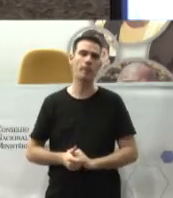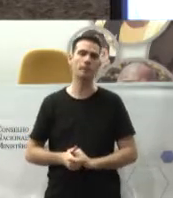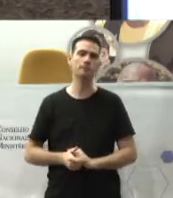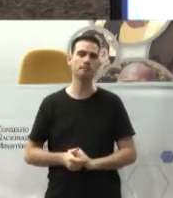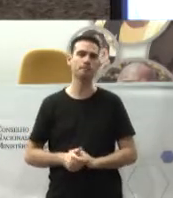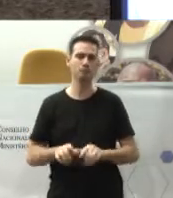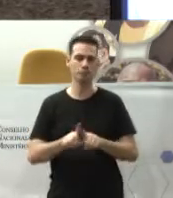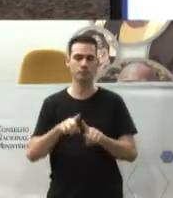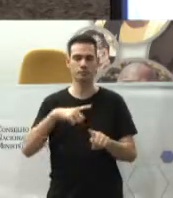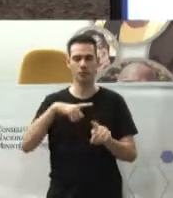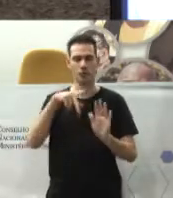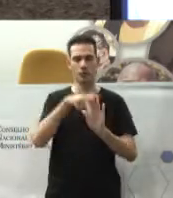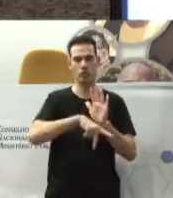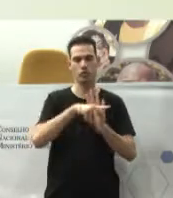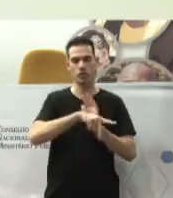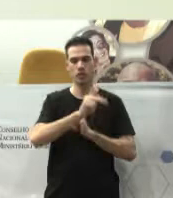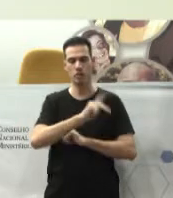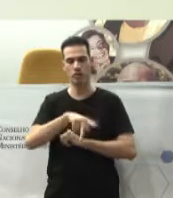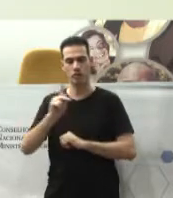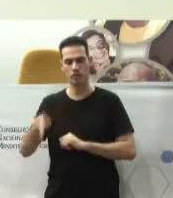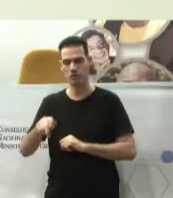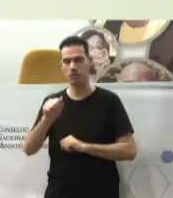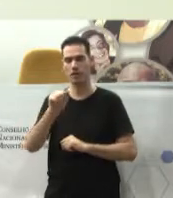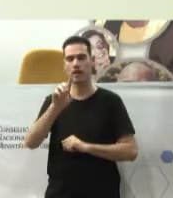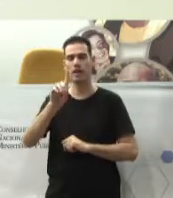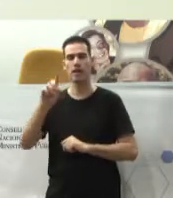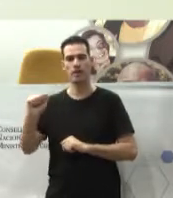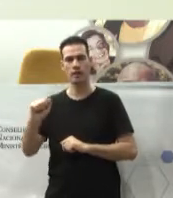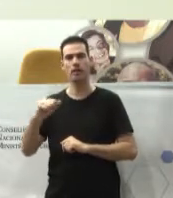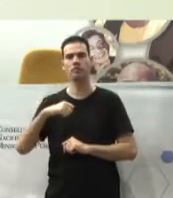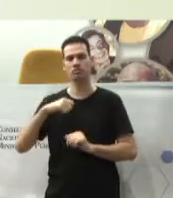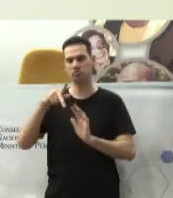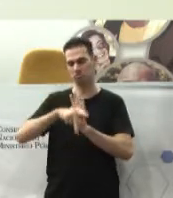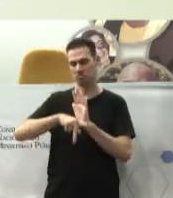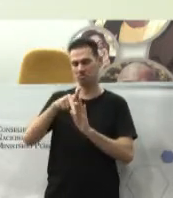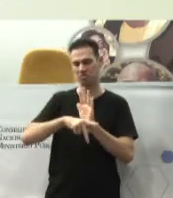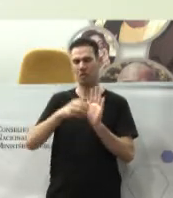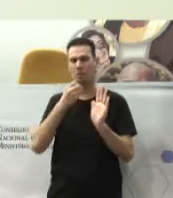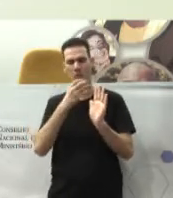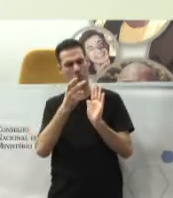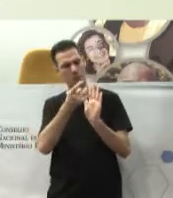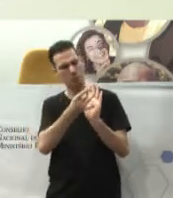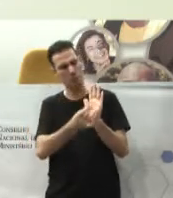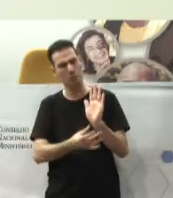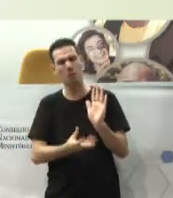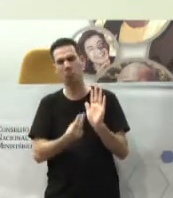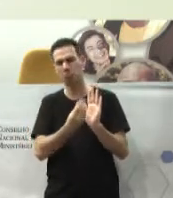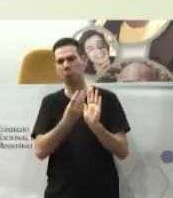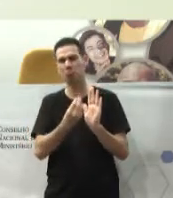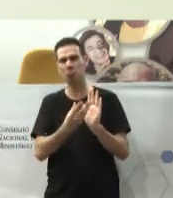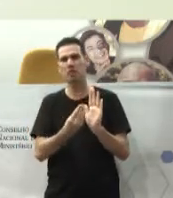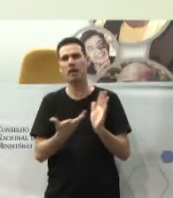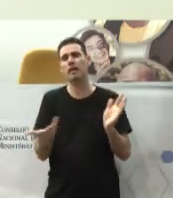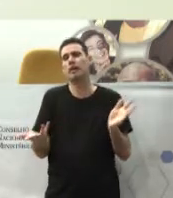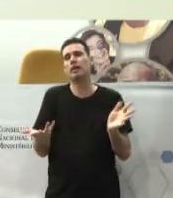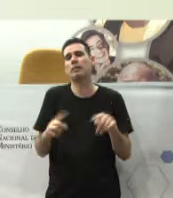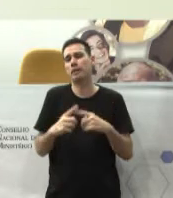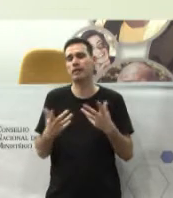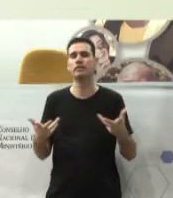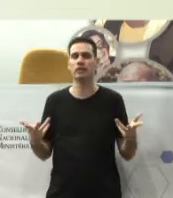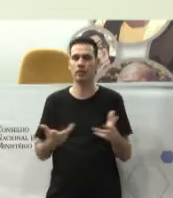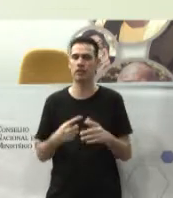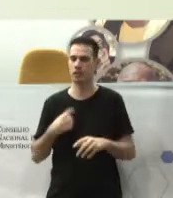Tem o projeto da professora Ada, é um projeto que tinha muitas inovações e que agora nós temos